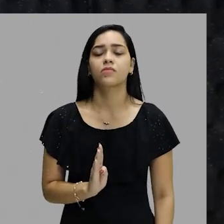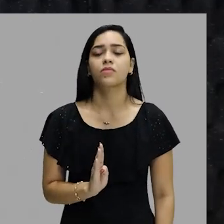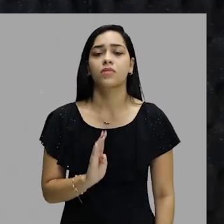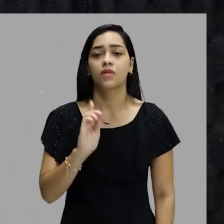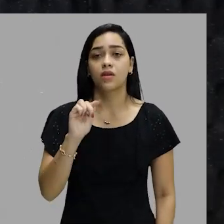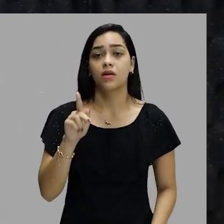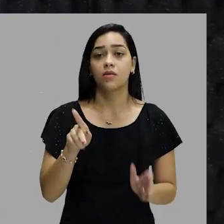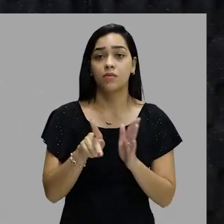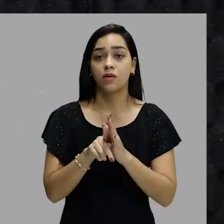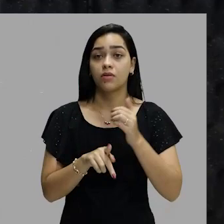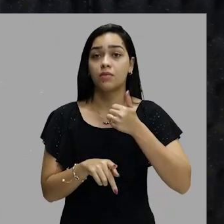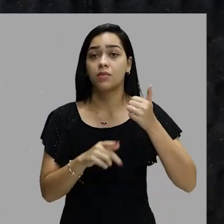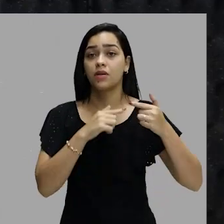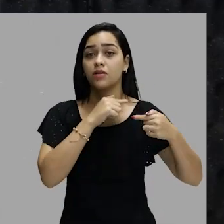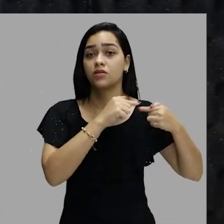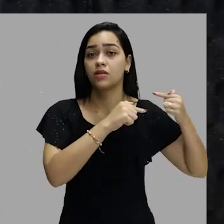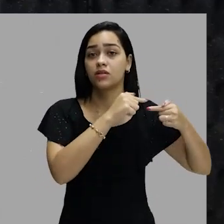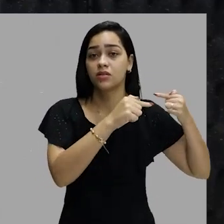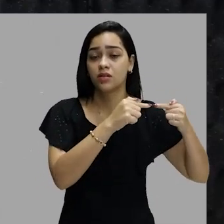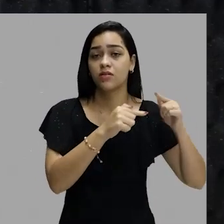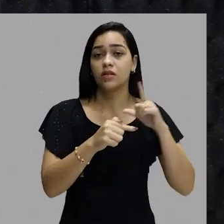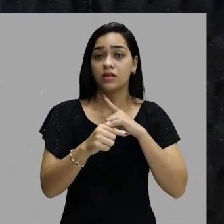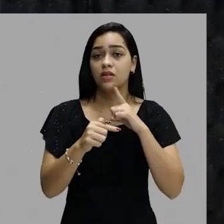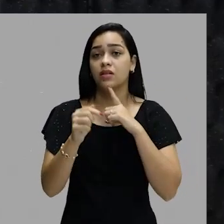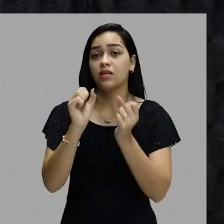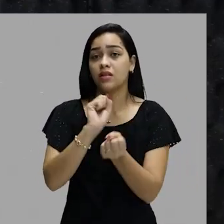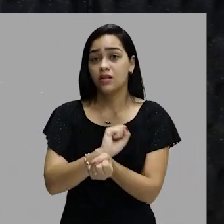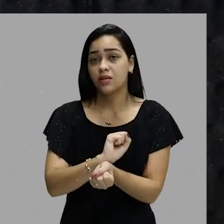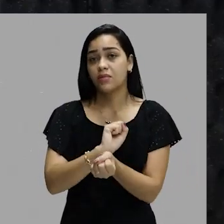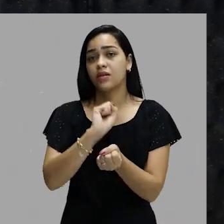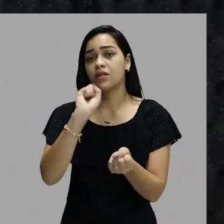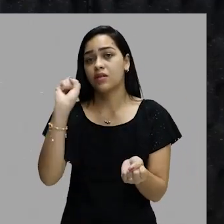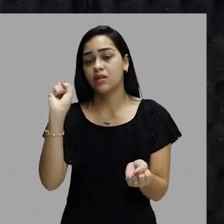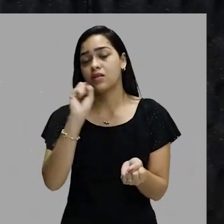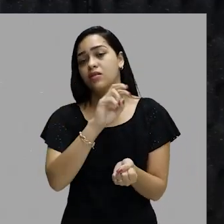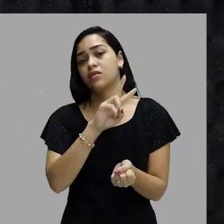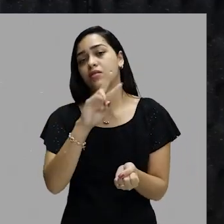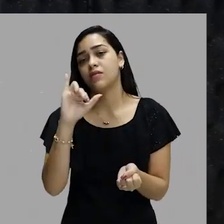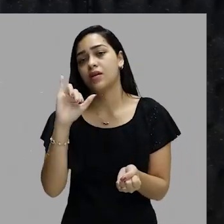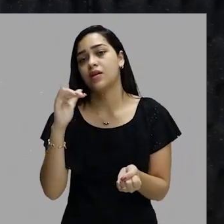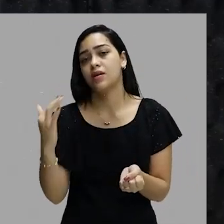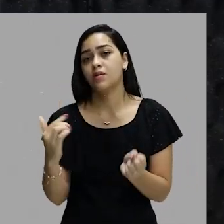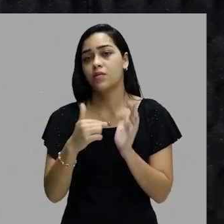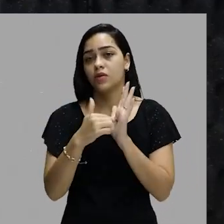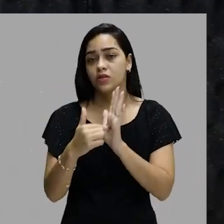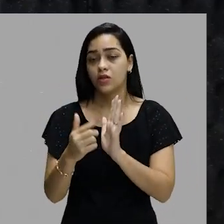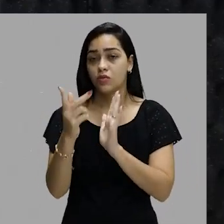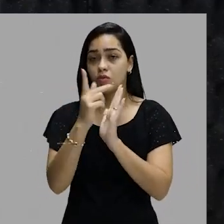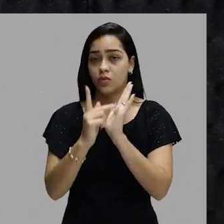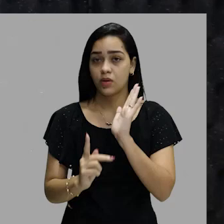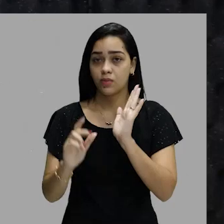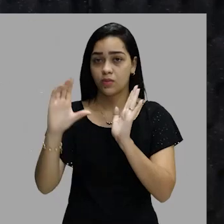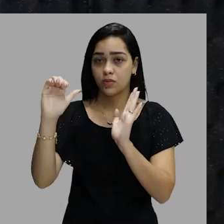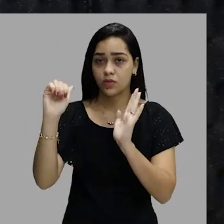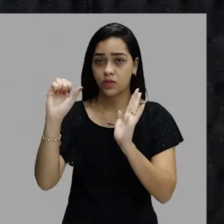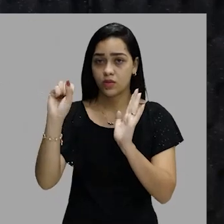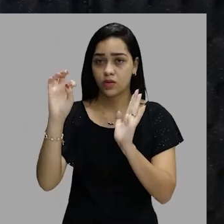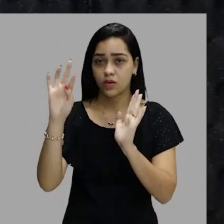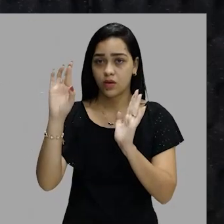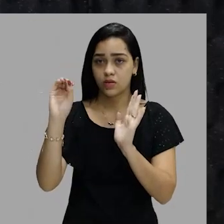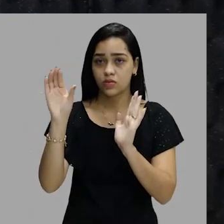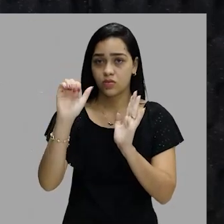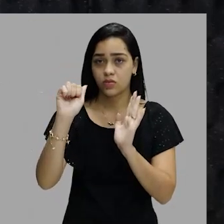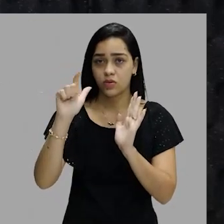que é o caso da primeira geração, é a questão da liberdade, que vai ser mais evidente nos poemas de Castro Alves, por